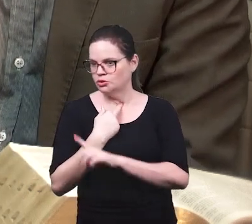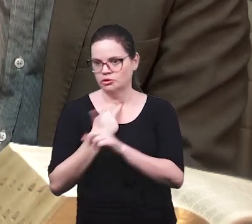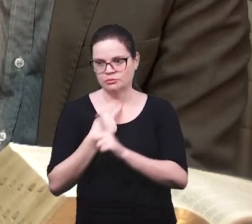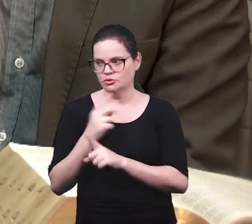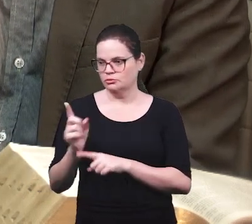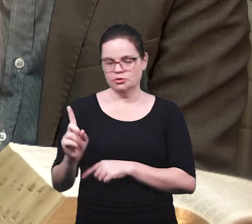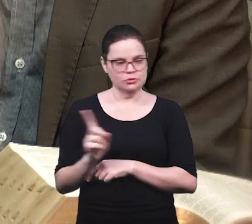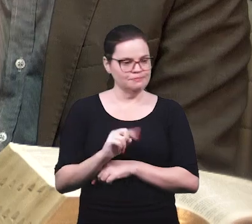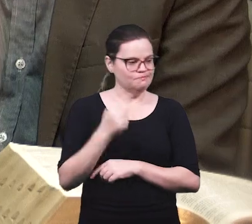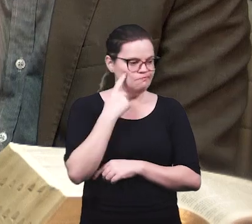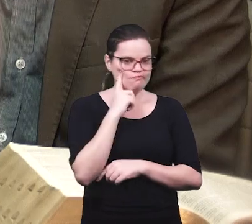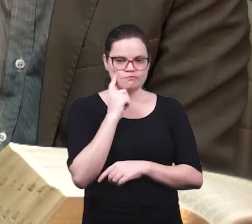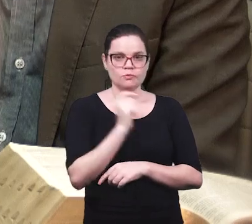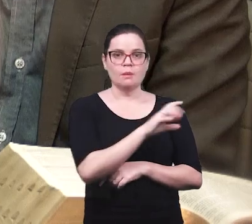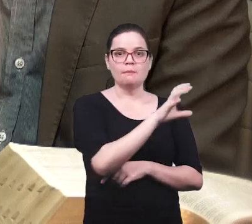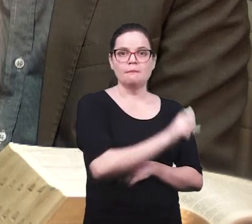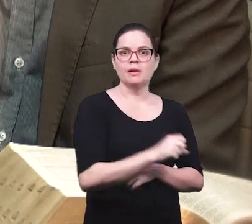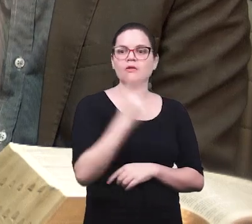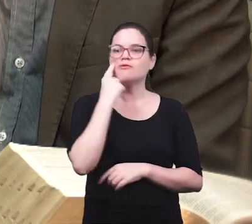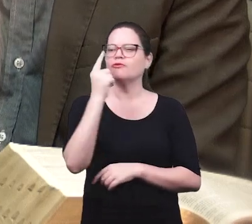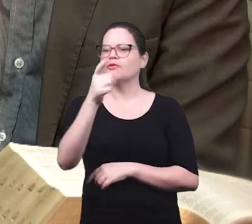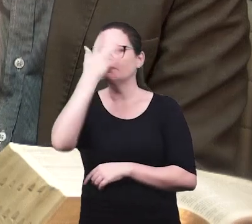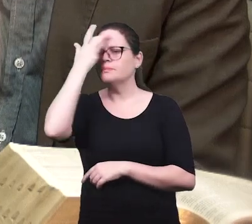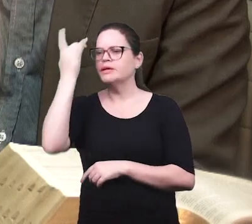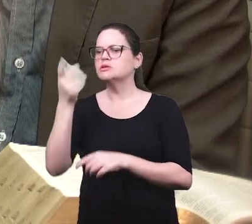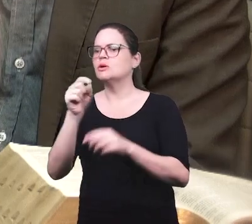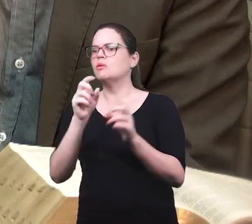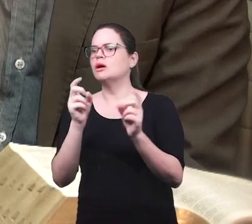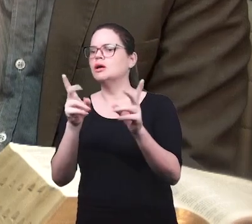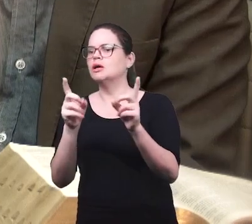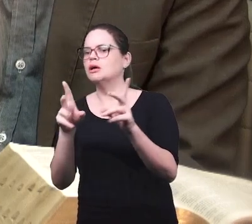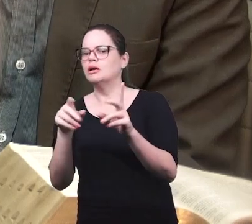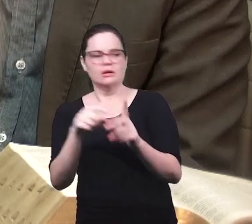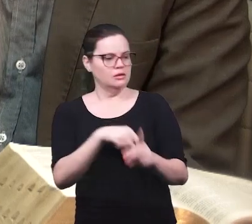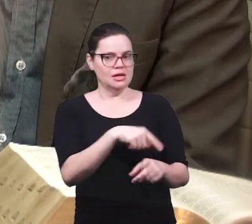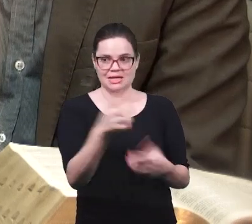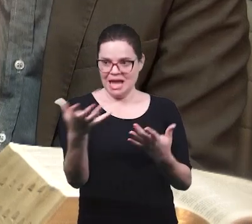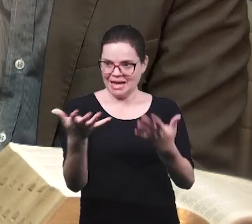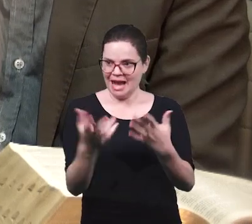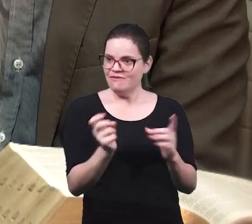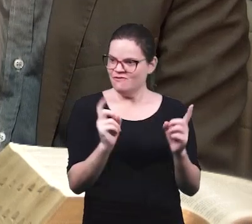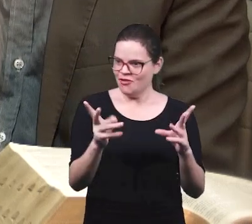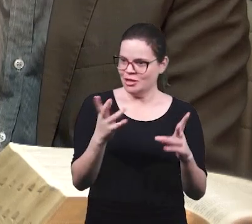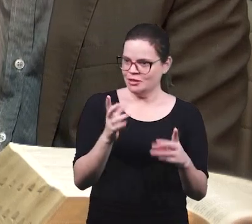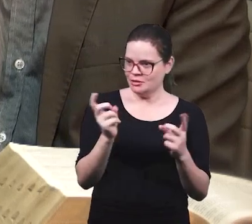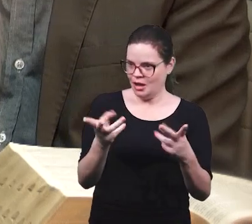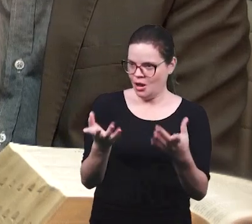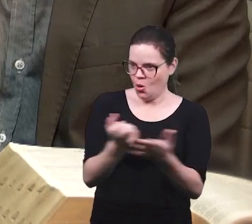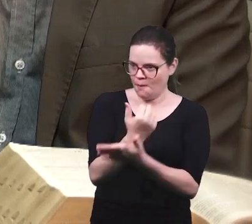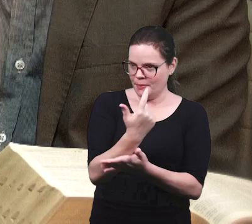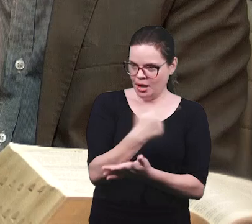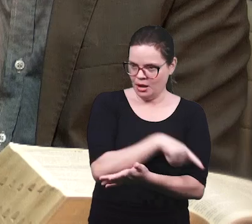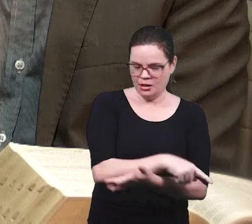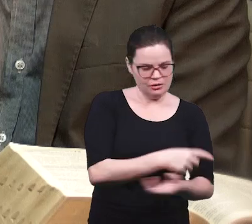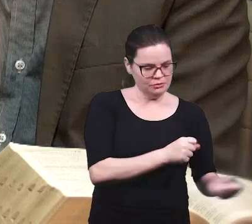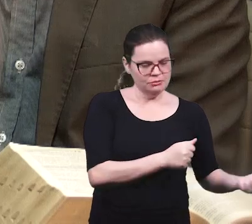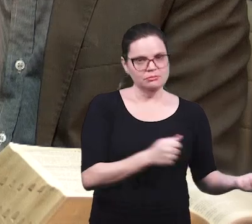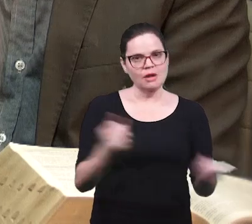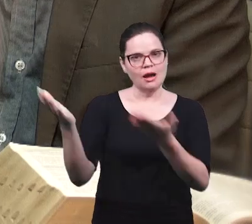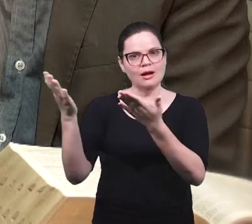quê? Vendê-lo. Aí mais uma vez aponta para o Senhor Jesus, né, que foi trocado, foi